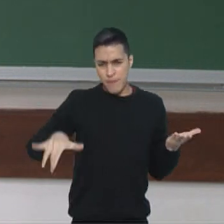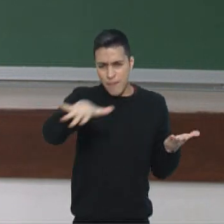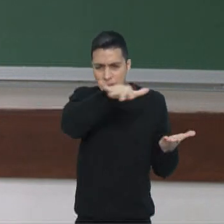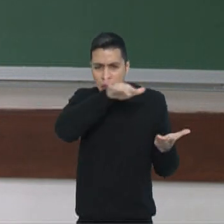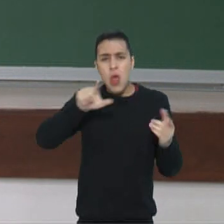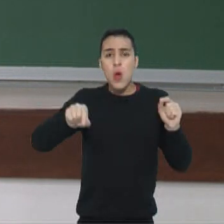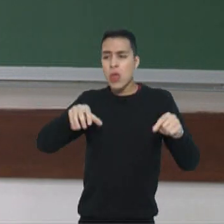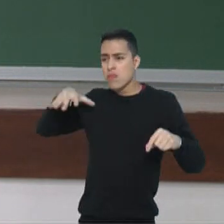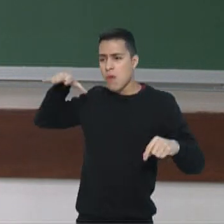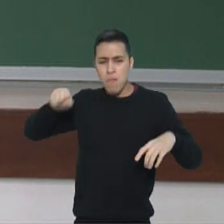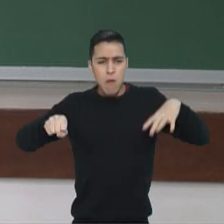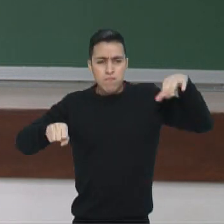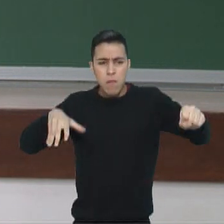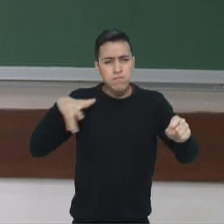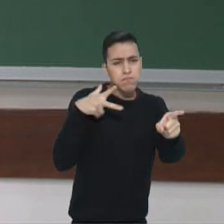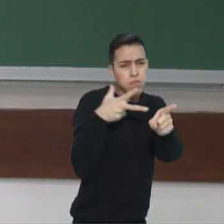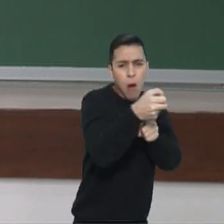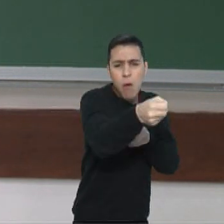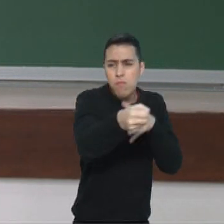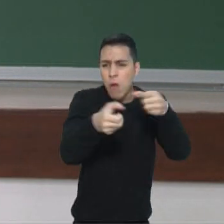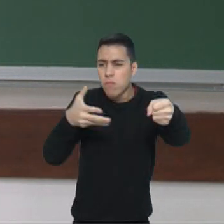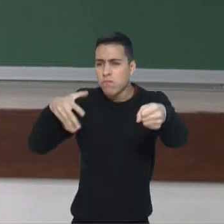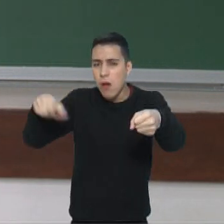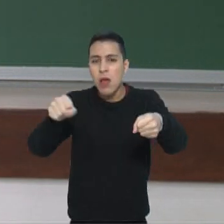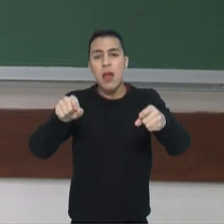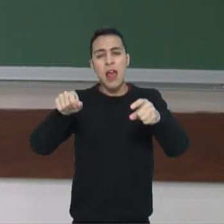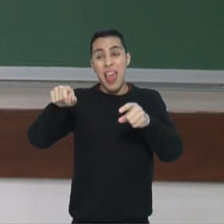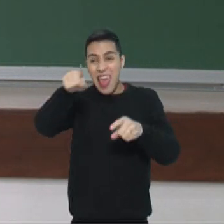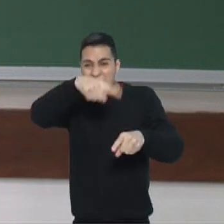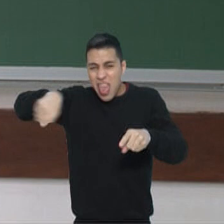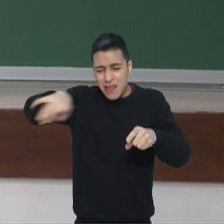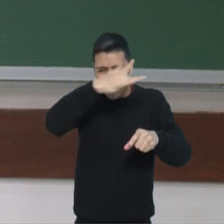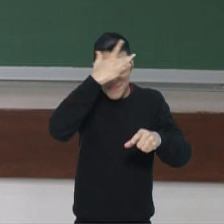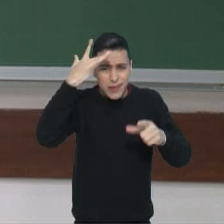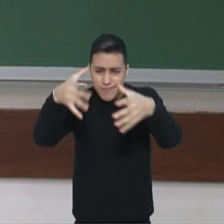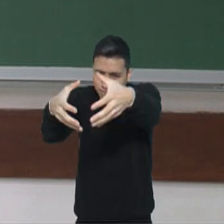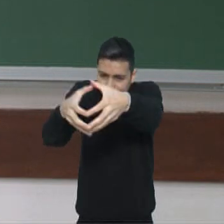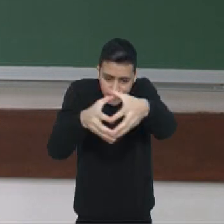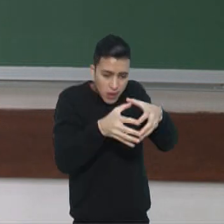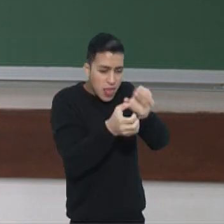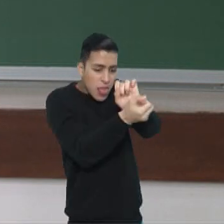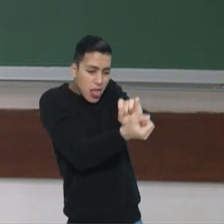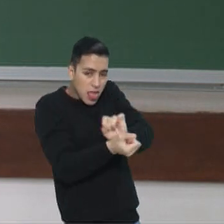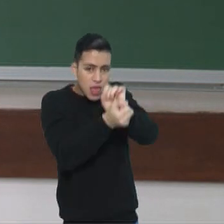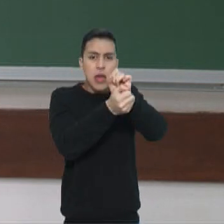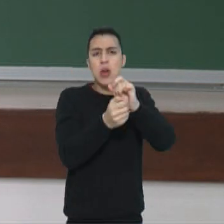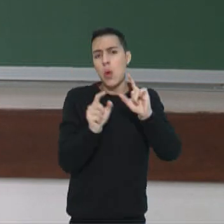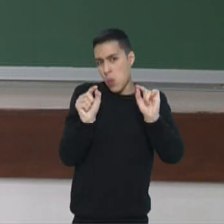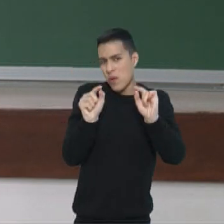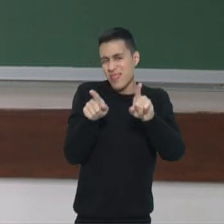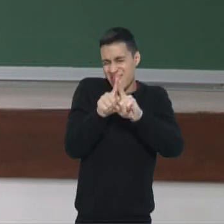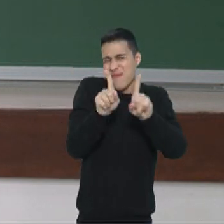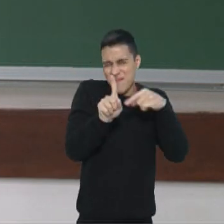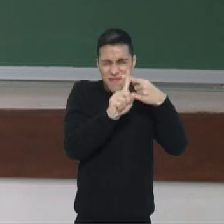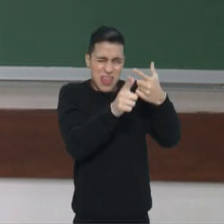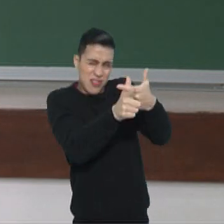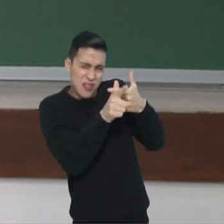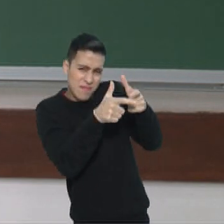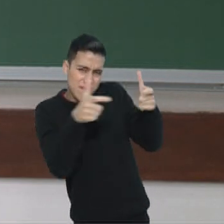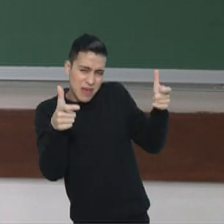que eles conquistavam e essas pessoas conquistadas se tornavam escravos. Existiam escravos por dívidas também,